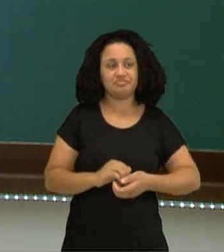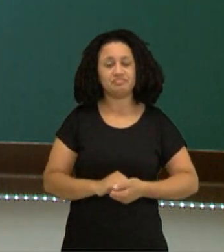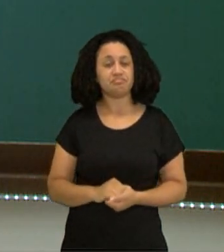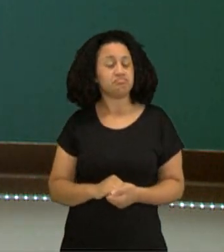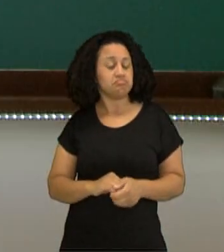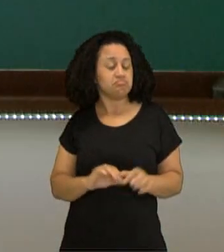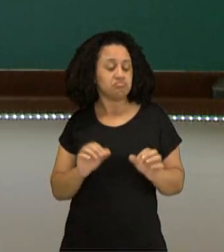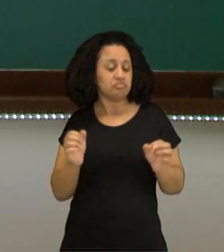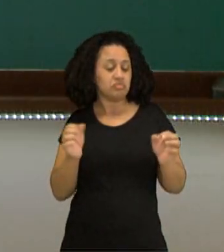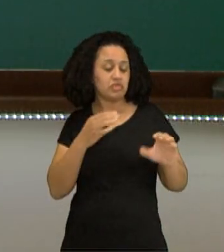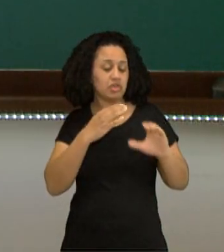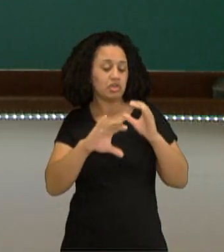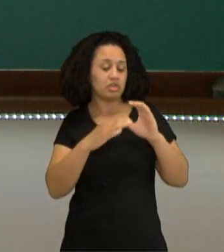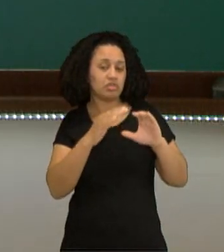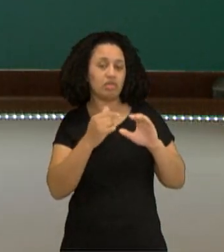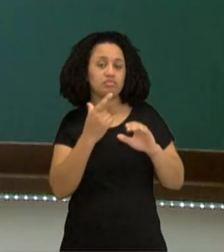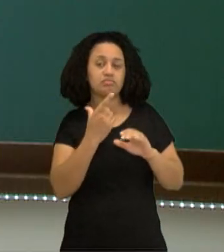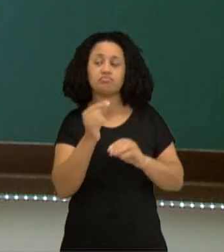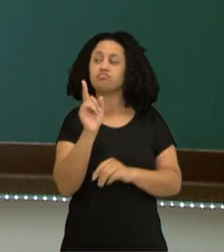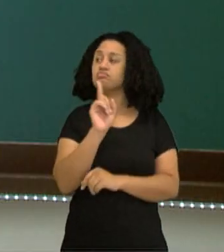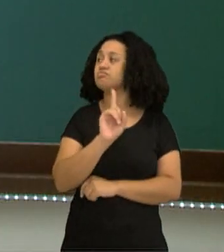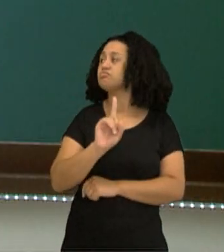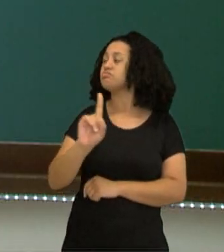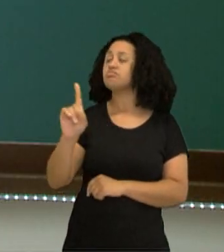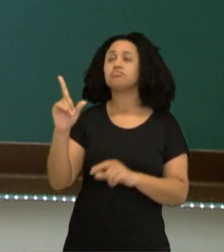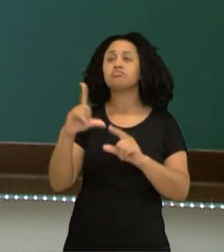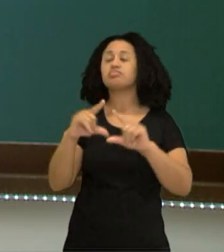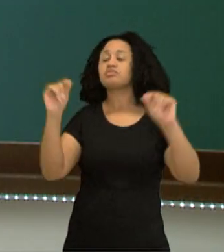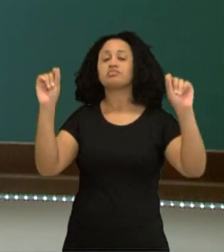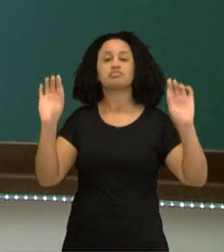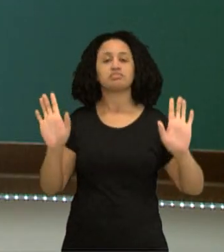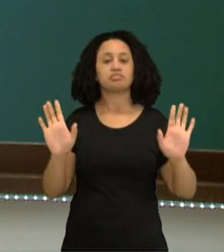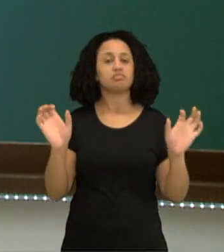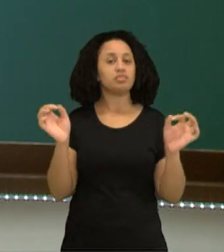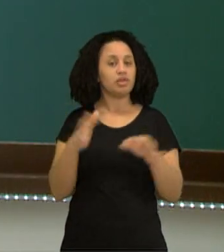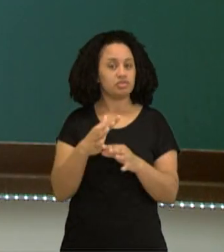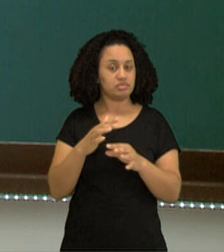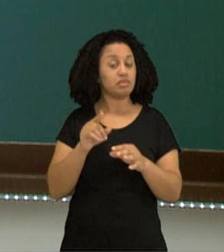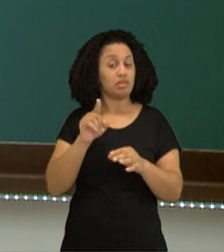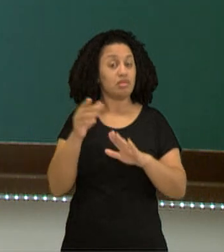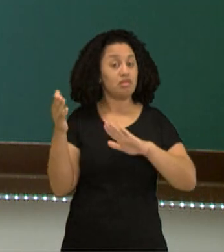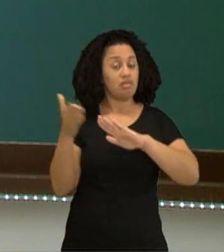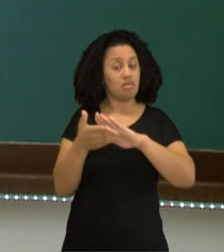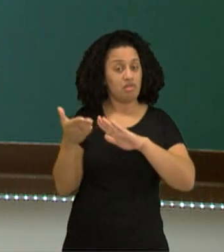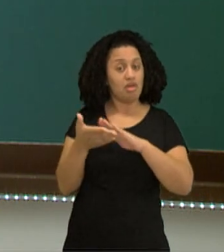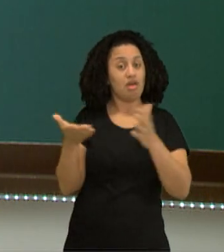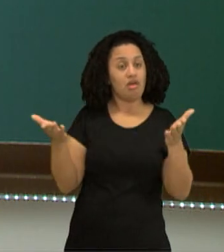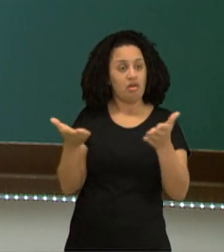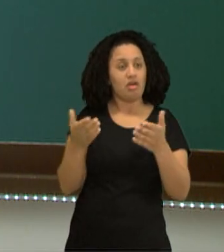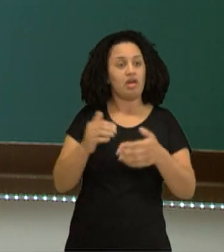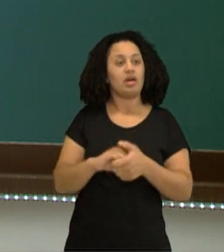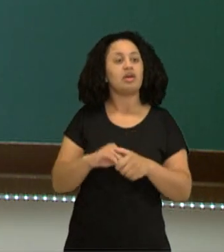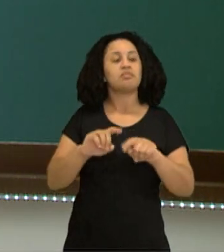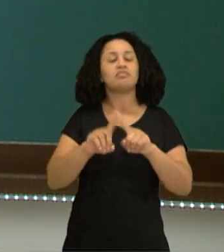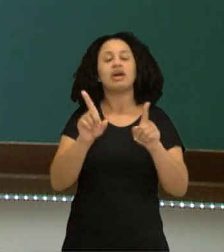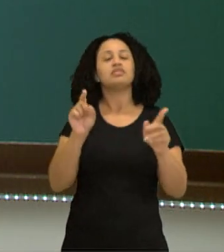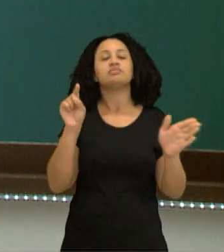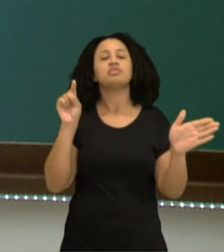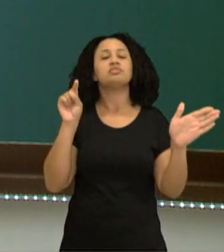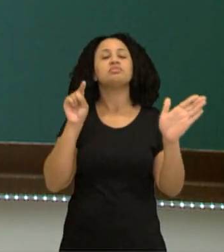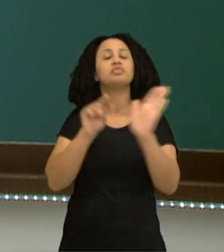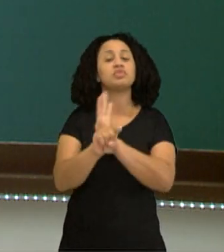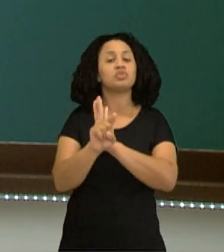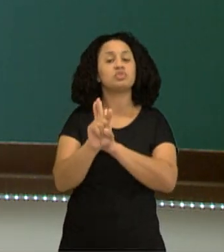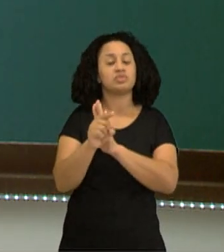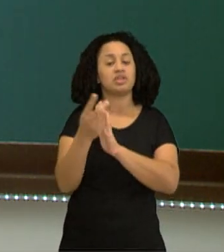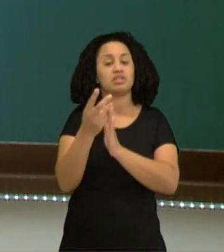Elas saem. E acabou. Isso é um flash mob contemporâneo. Agora eu vou trazer para você aqui a nossa